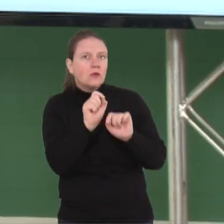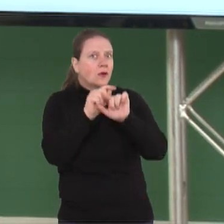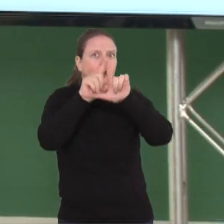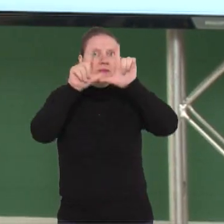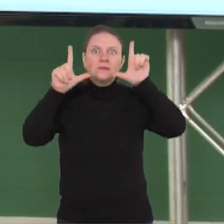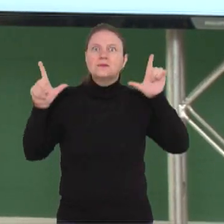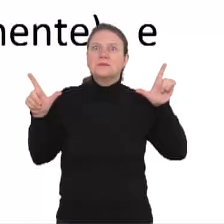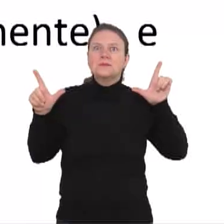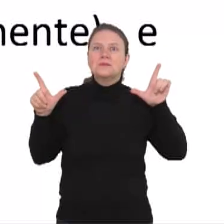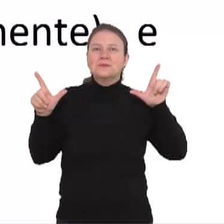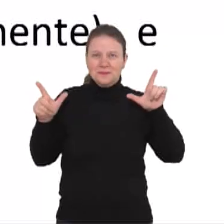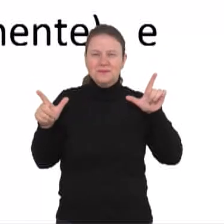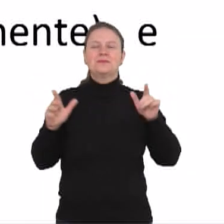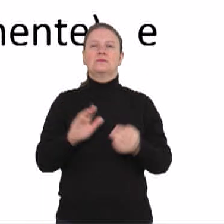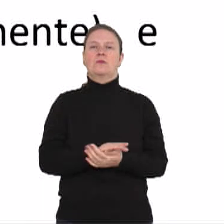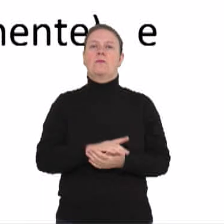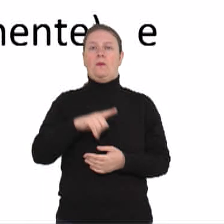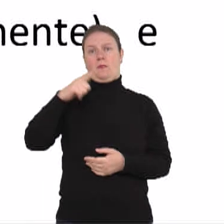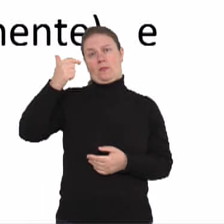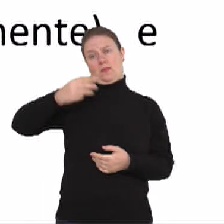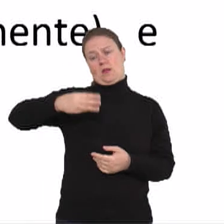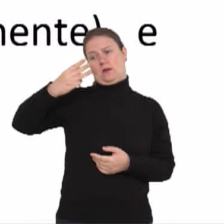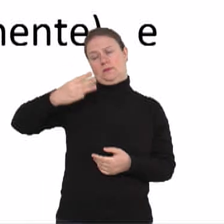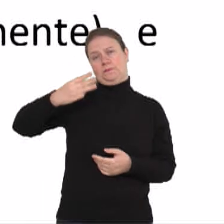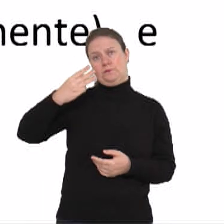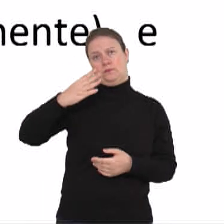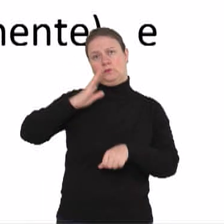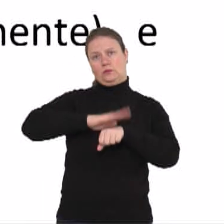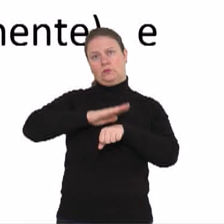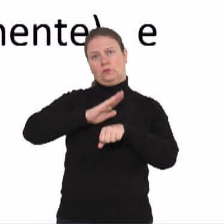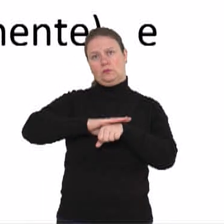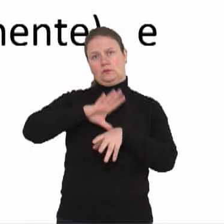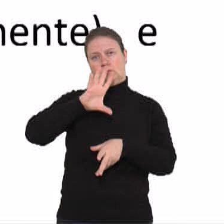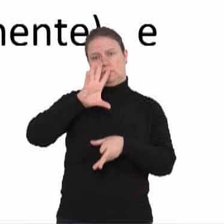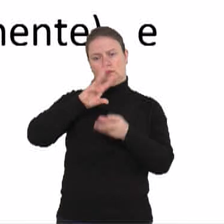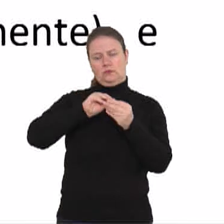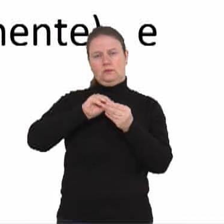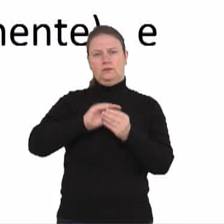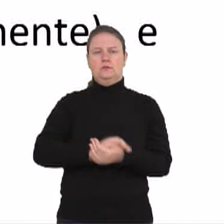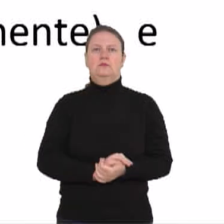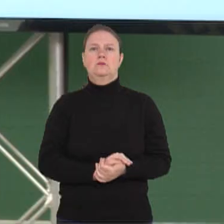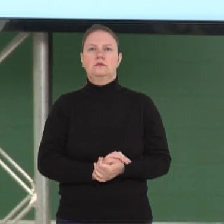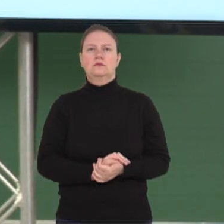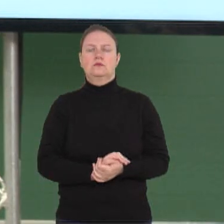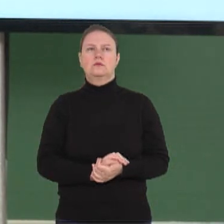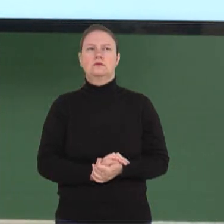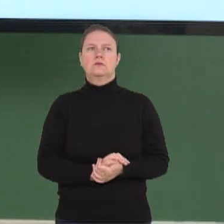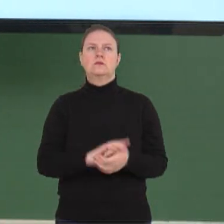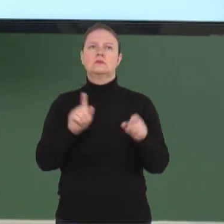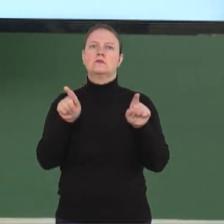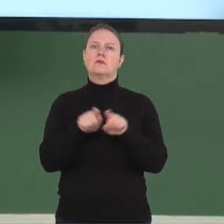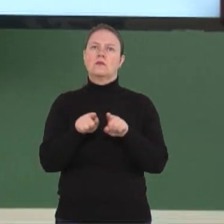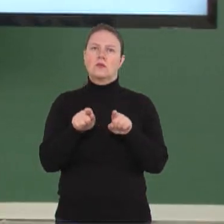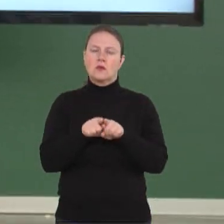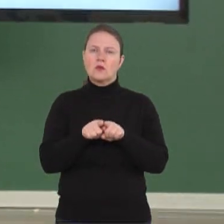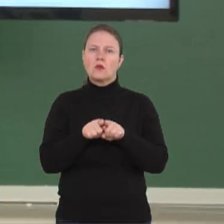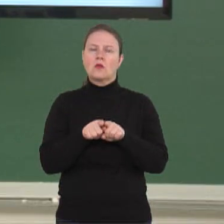novo, resumo. Então, o que eu tenho? 3 momentos aqui dentro desse parágrafo aqui. Parte da trama,